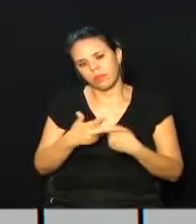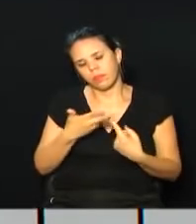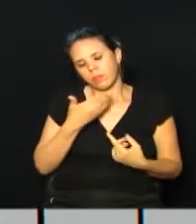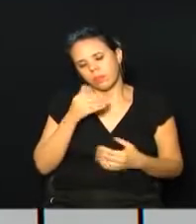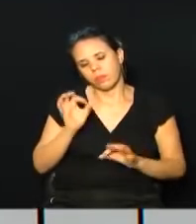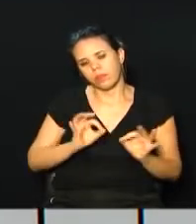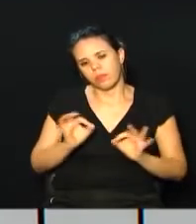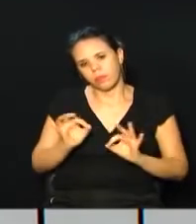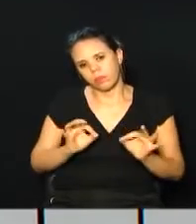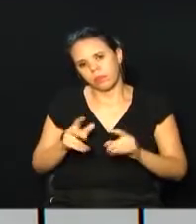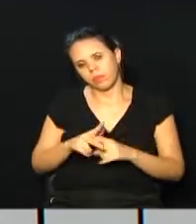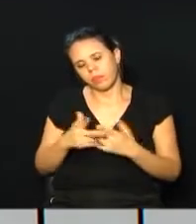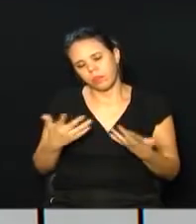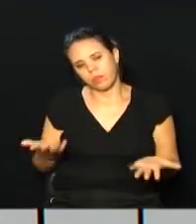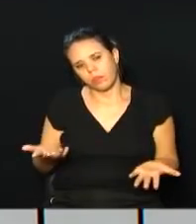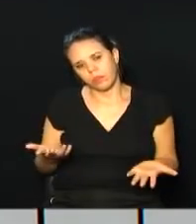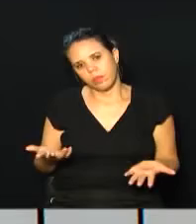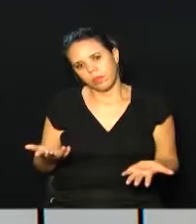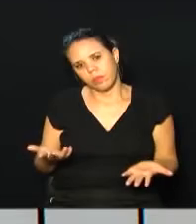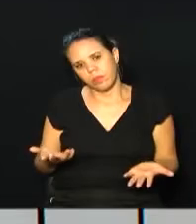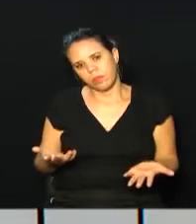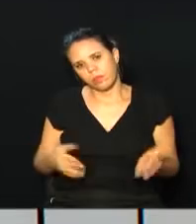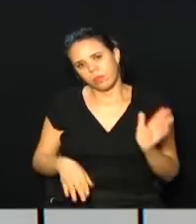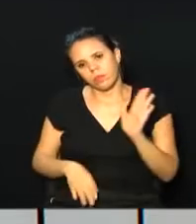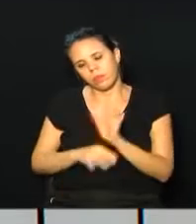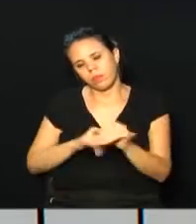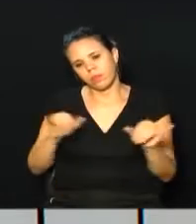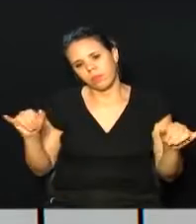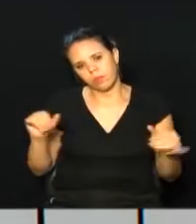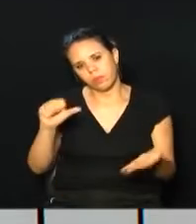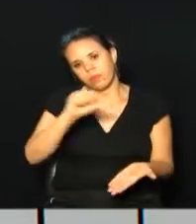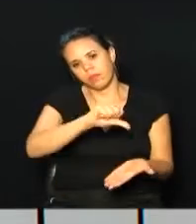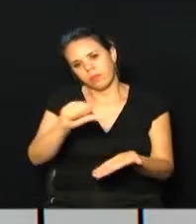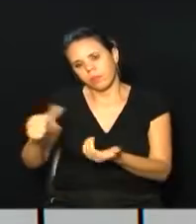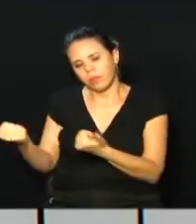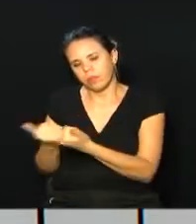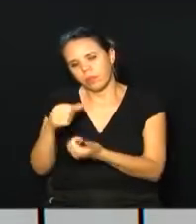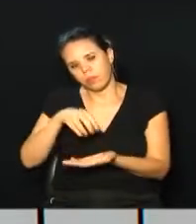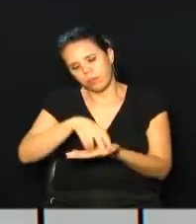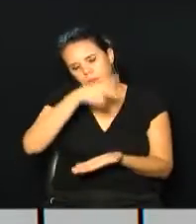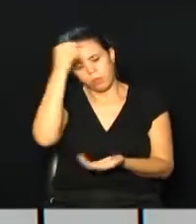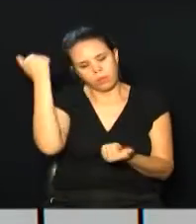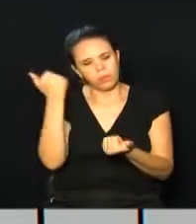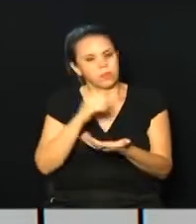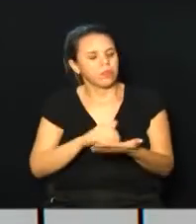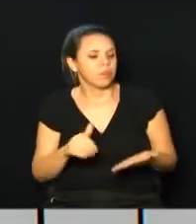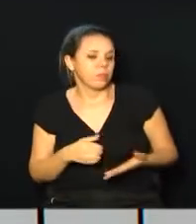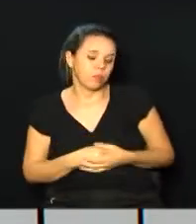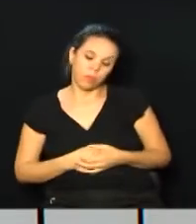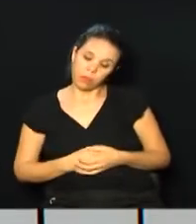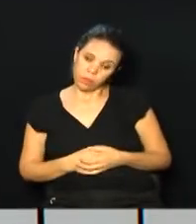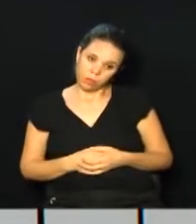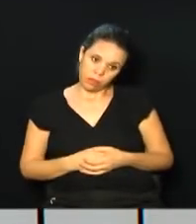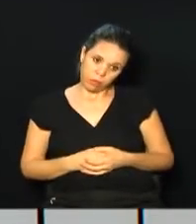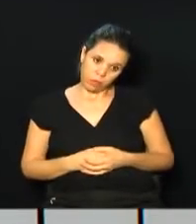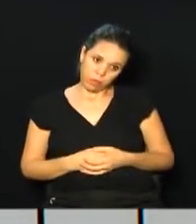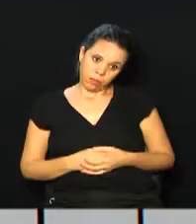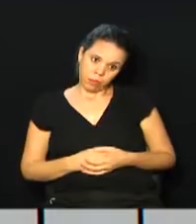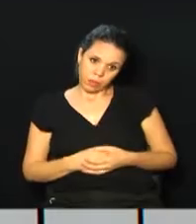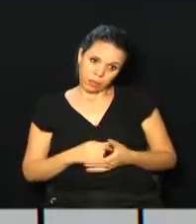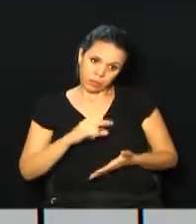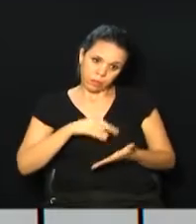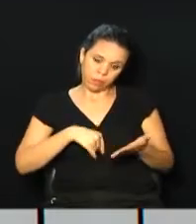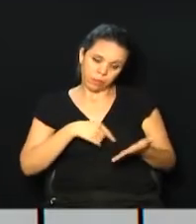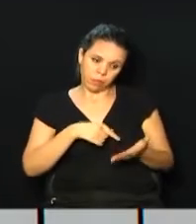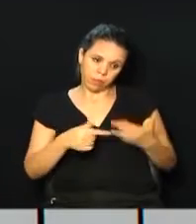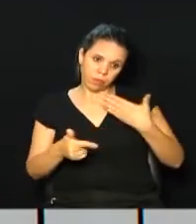melhoria, e a gente acaba também acionando o regional, subprefeitura, Secretaria de Serviços Públicos, indicando, é um